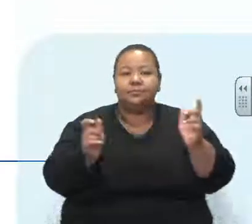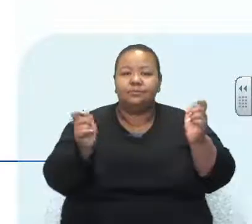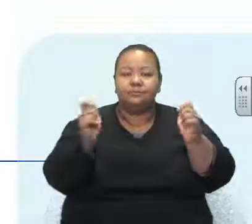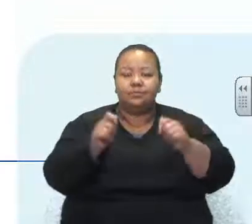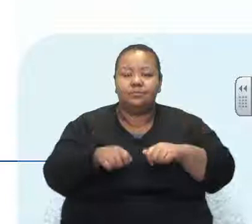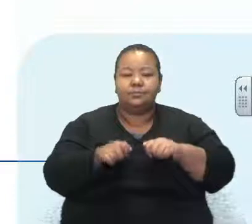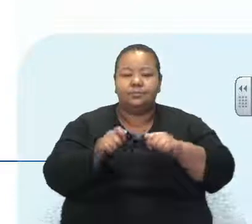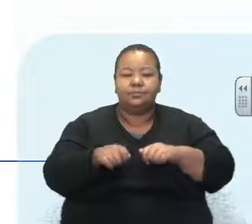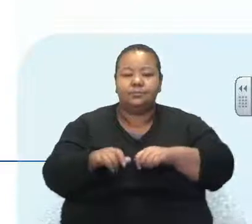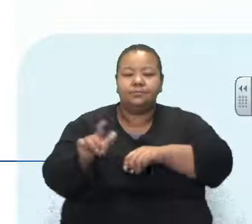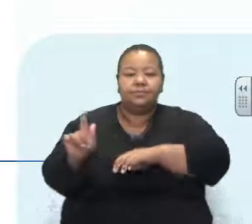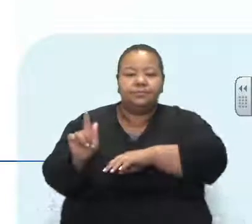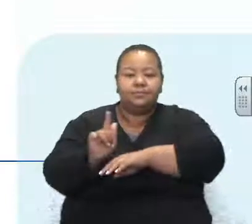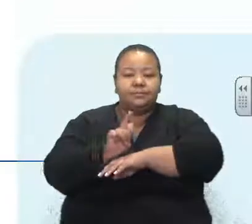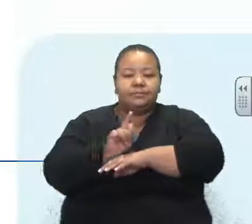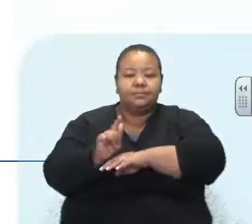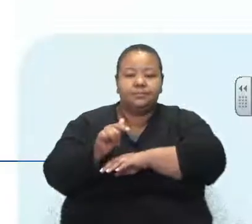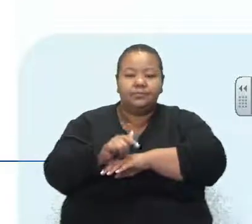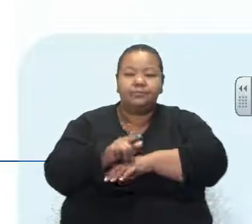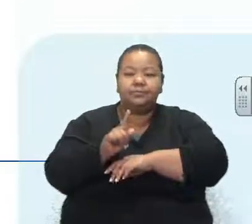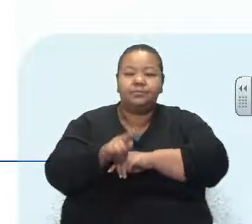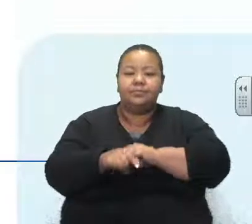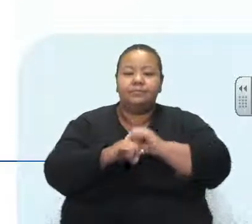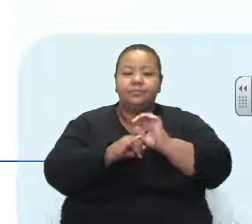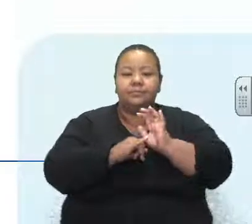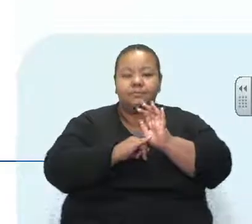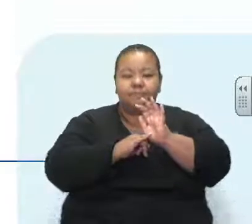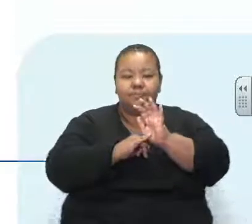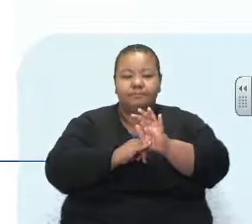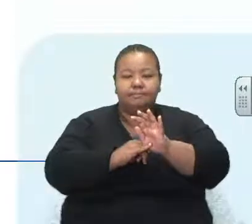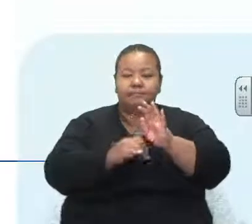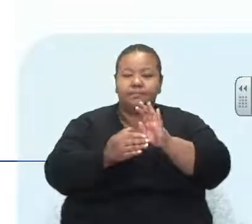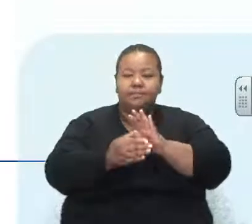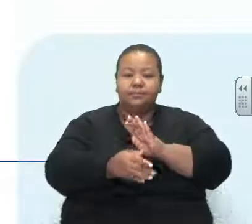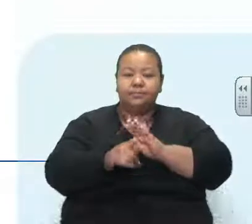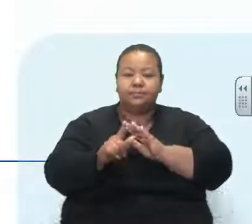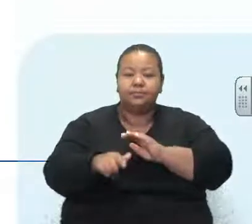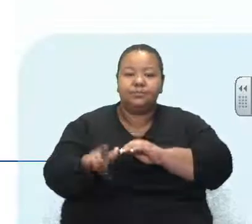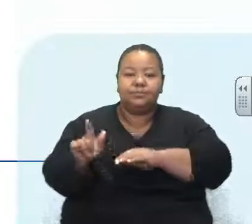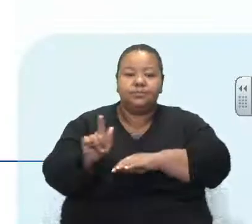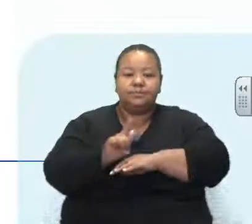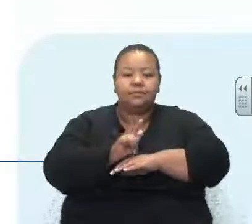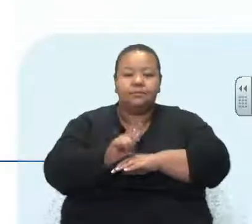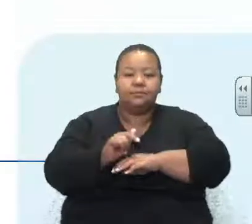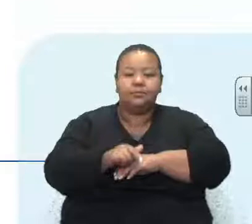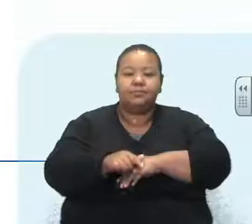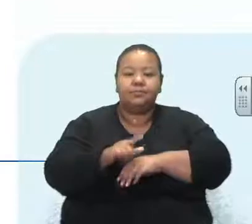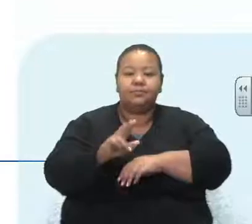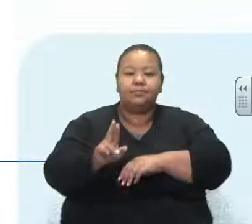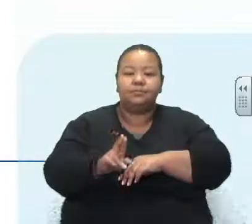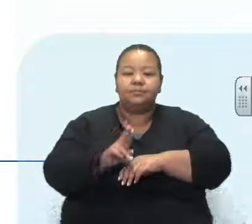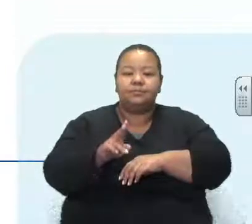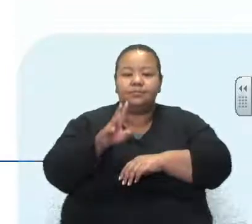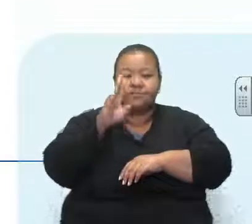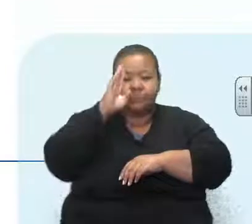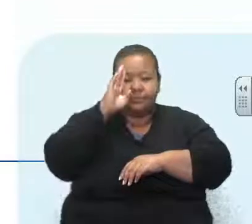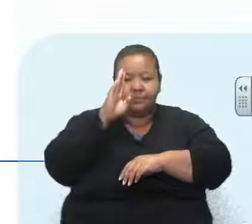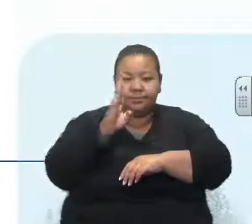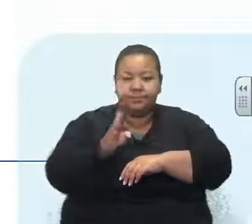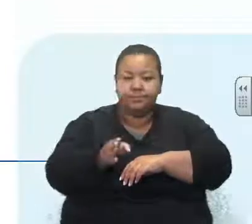eficiência gerencial. Esses indicadores de eficiência gerencial, eles estão trabalhando diretamente